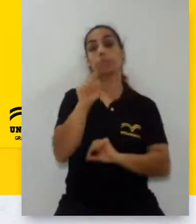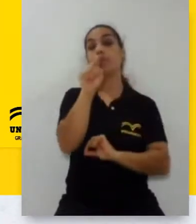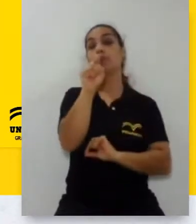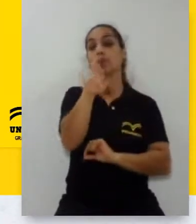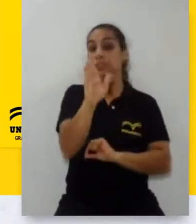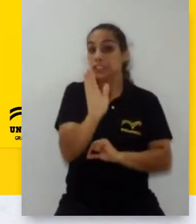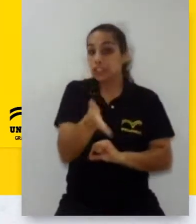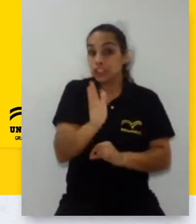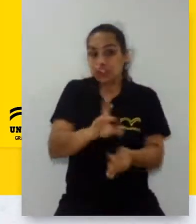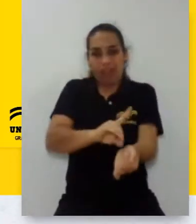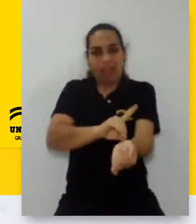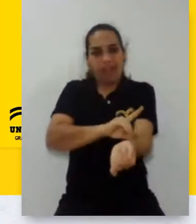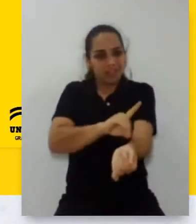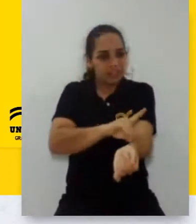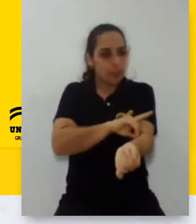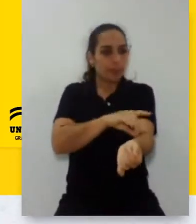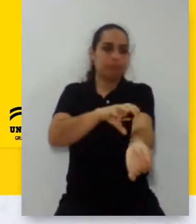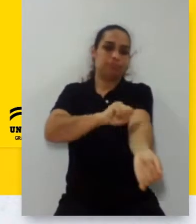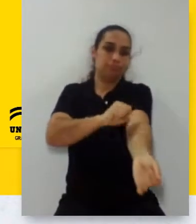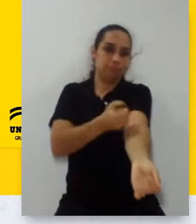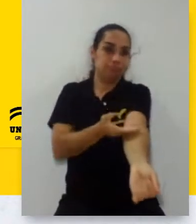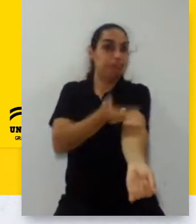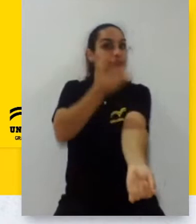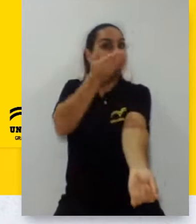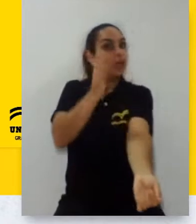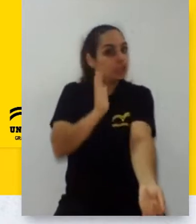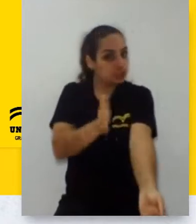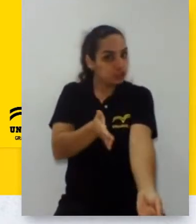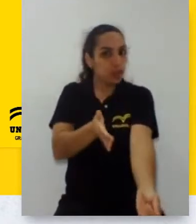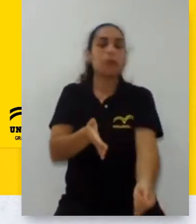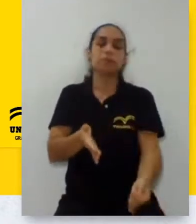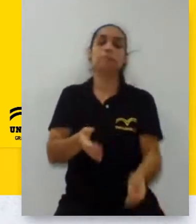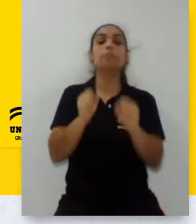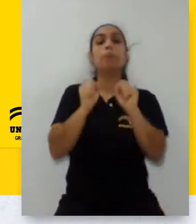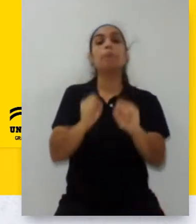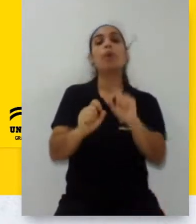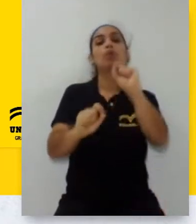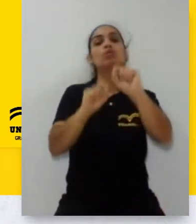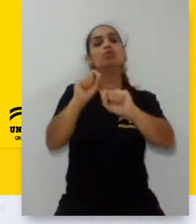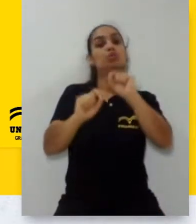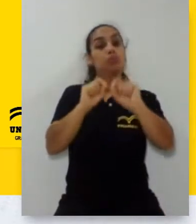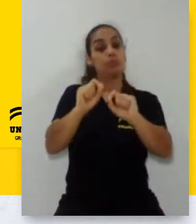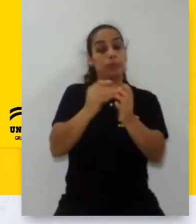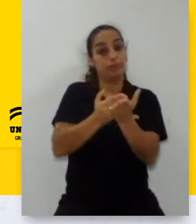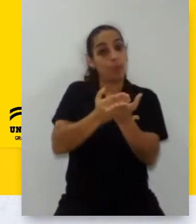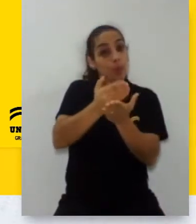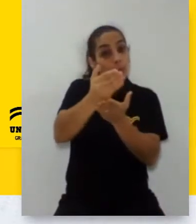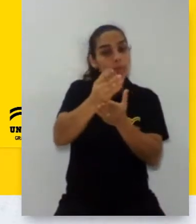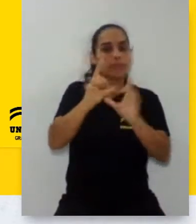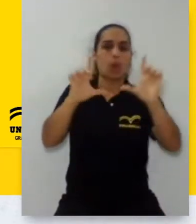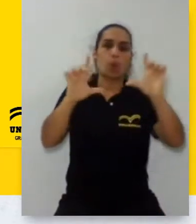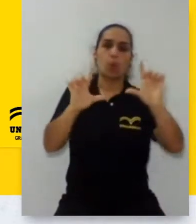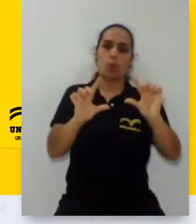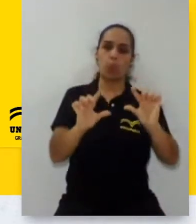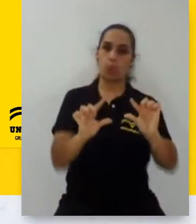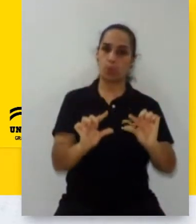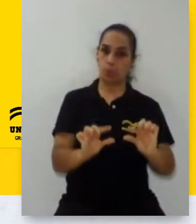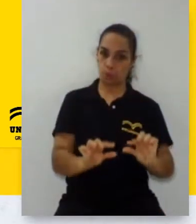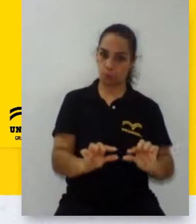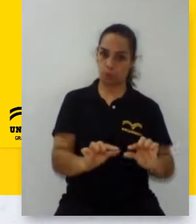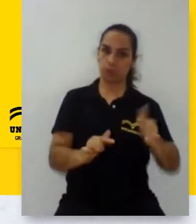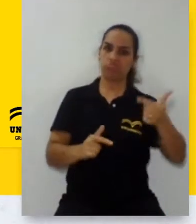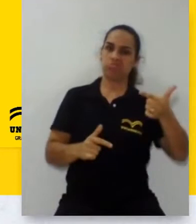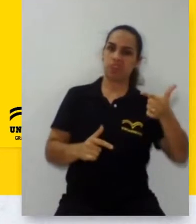é hipertenso, então você pode se beneficiar com um volume um pouco menor, ou seja, você pode fazer sessões de 20 minutos por